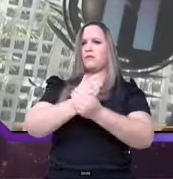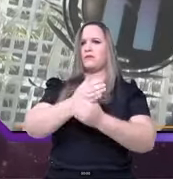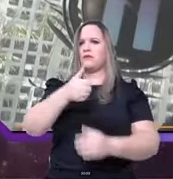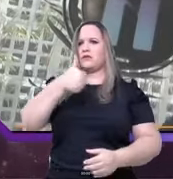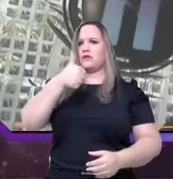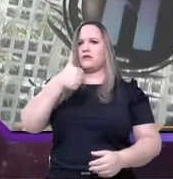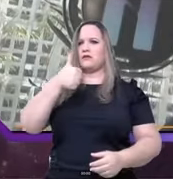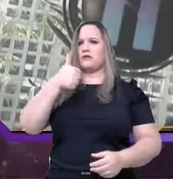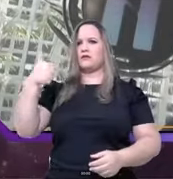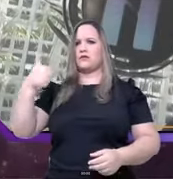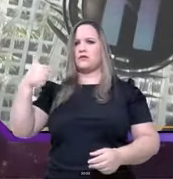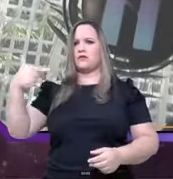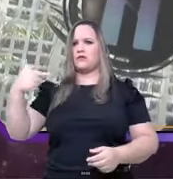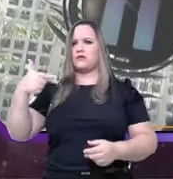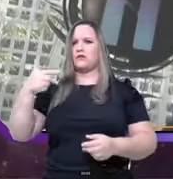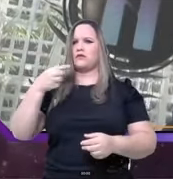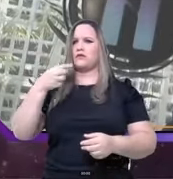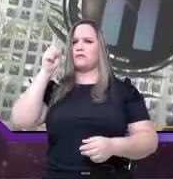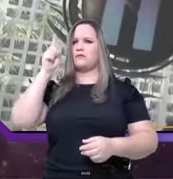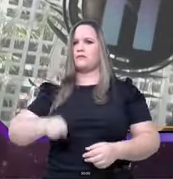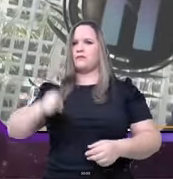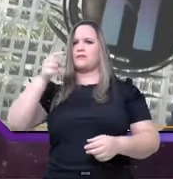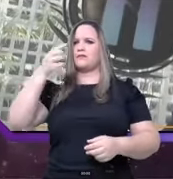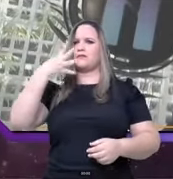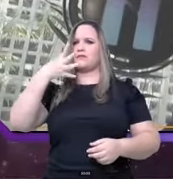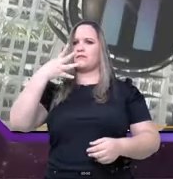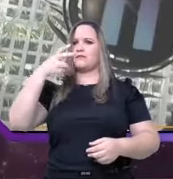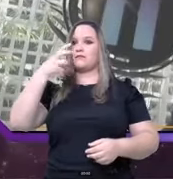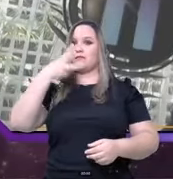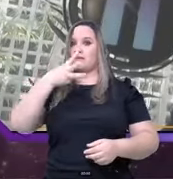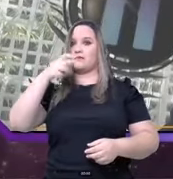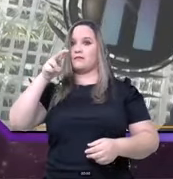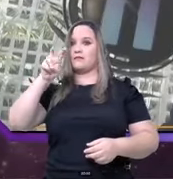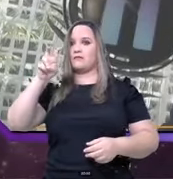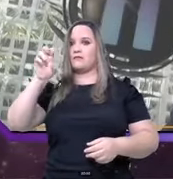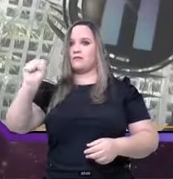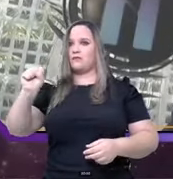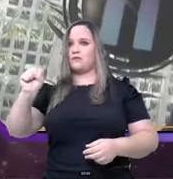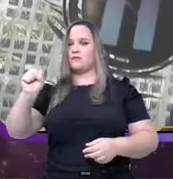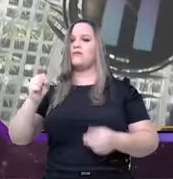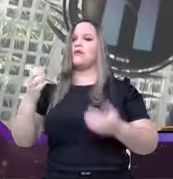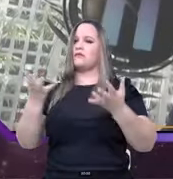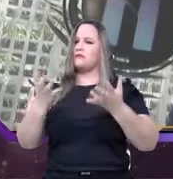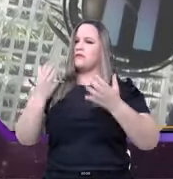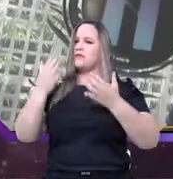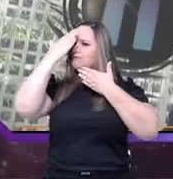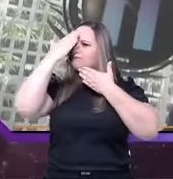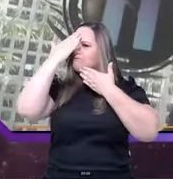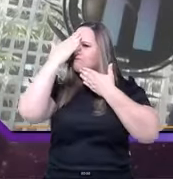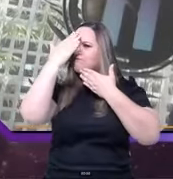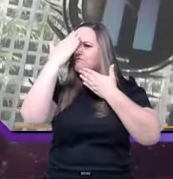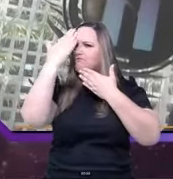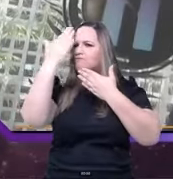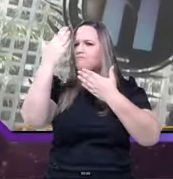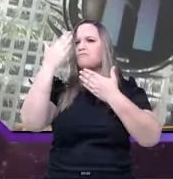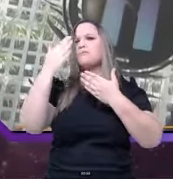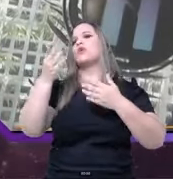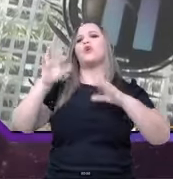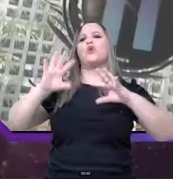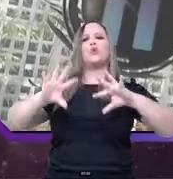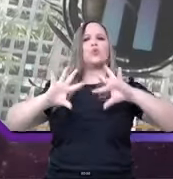112.358, e nesse sentido eu gostaria de agradecer profundamente a todos os